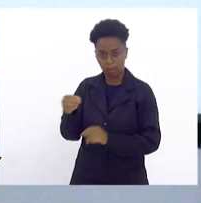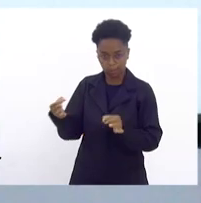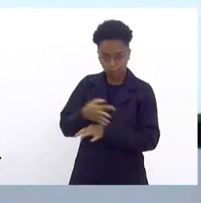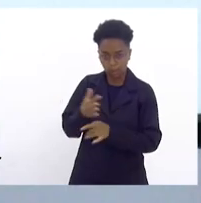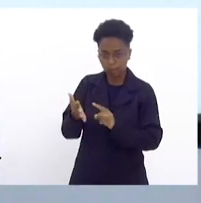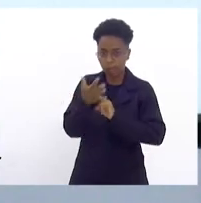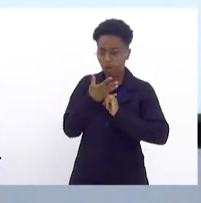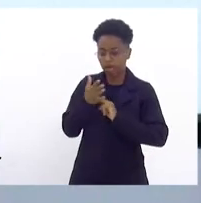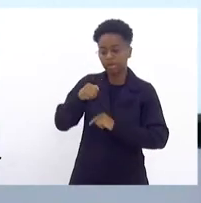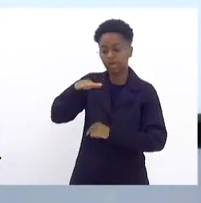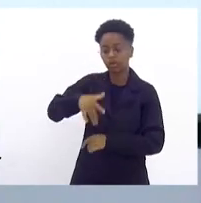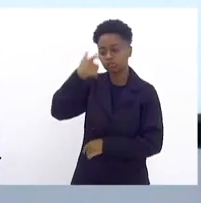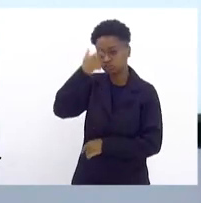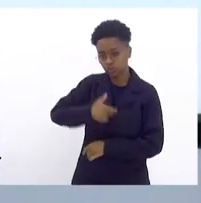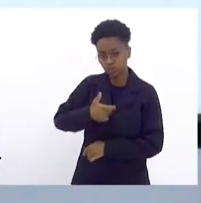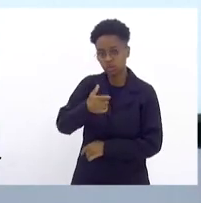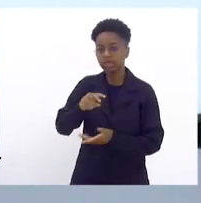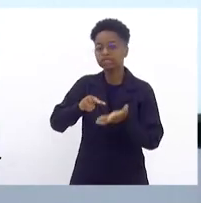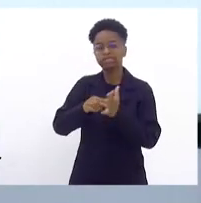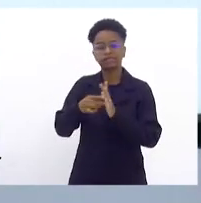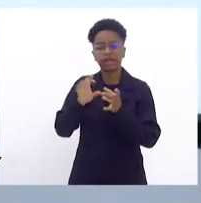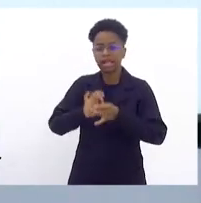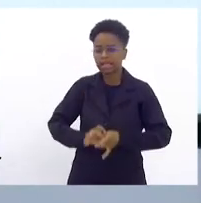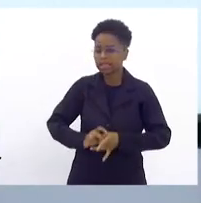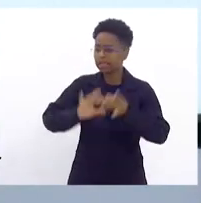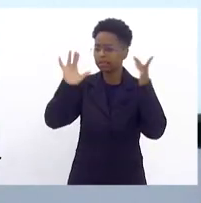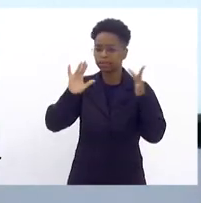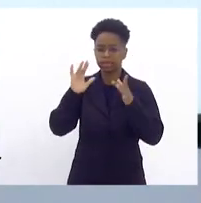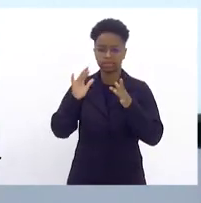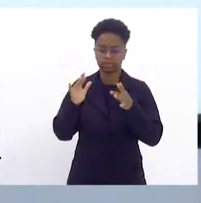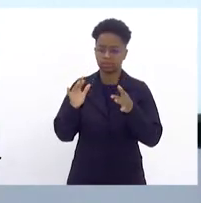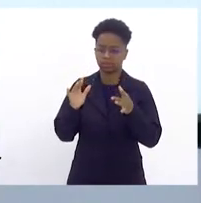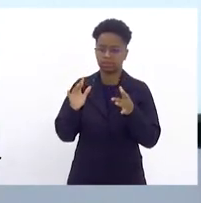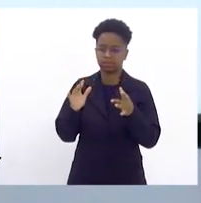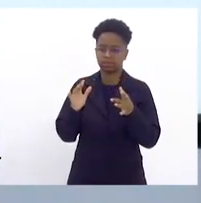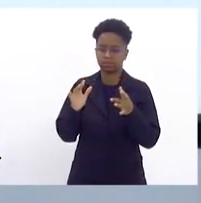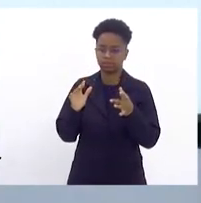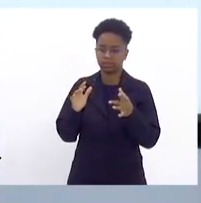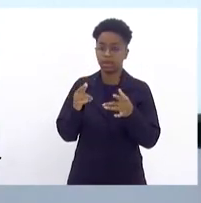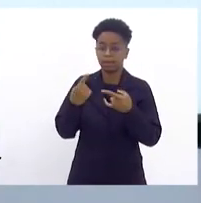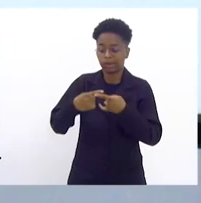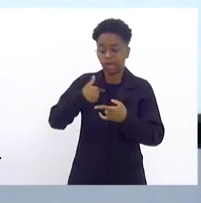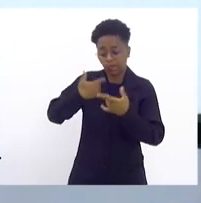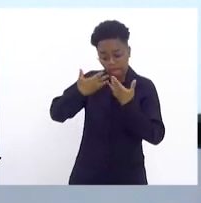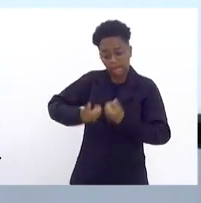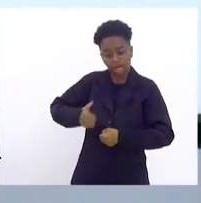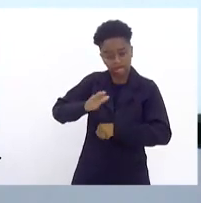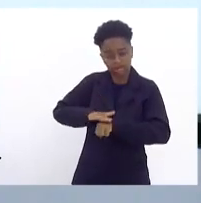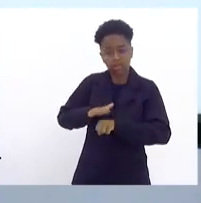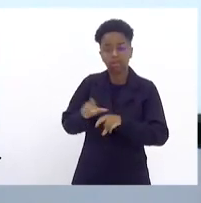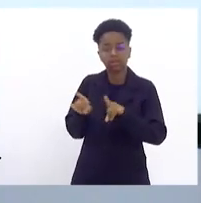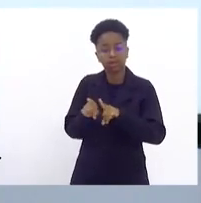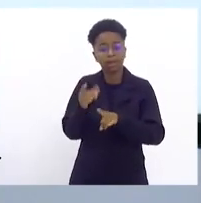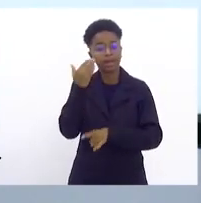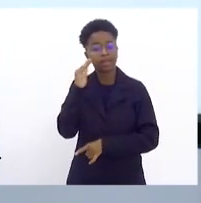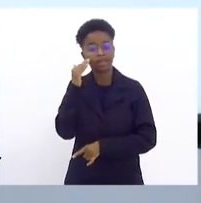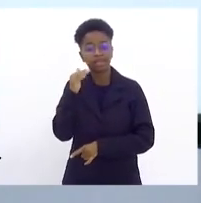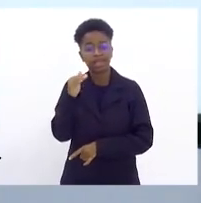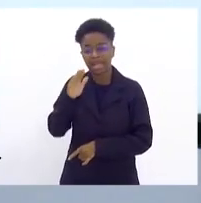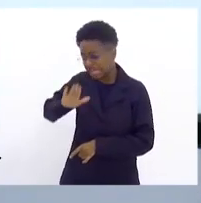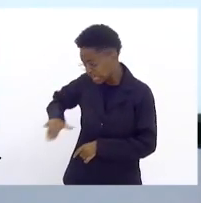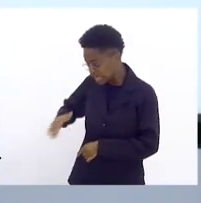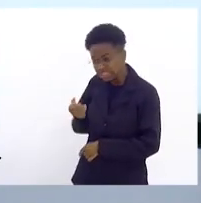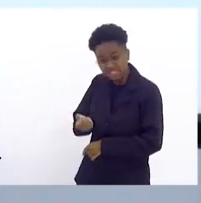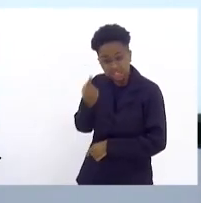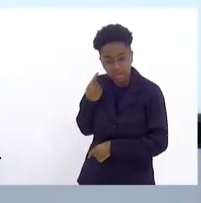quem eu sou para mim isso é uma libertação total é uma aceitação e entender que Aquele Menininho não é o